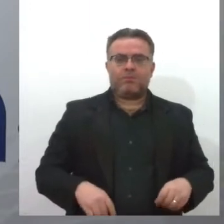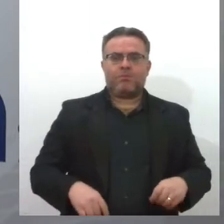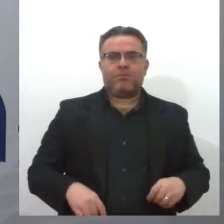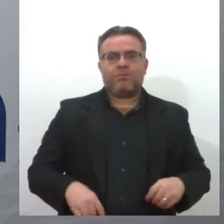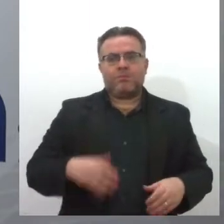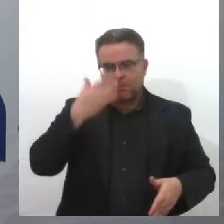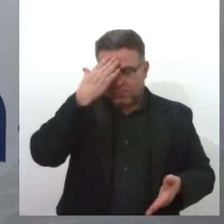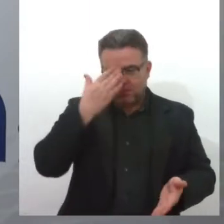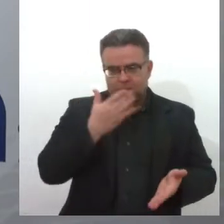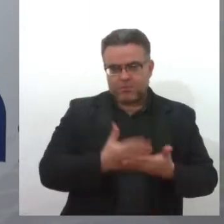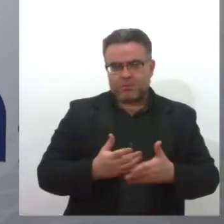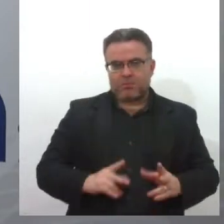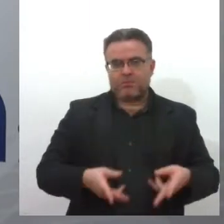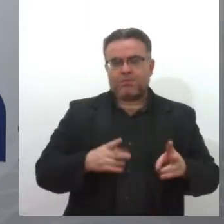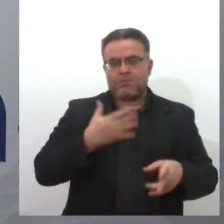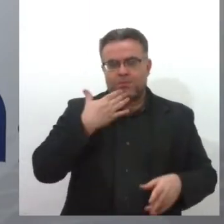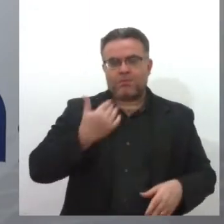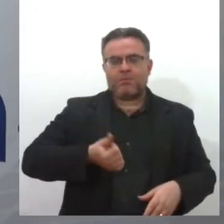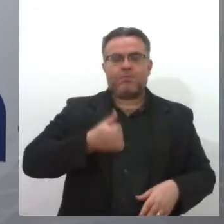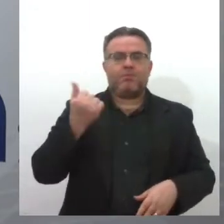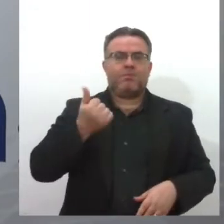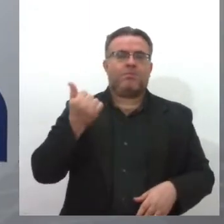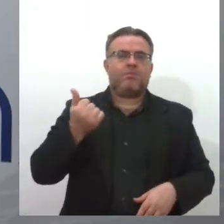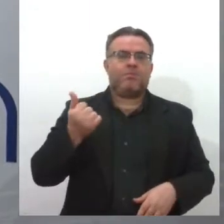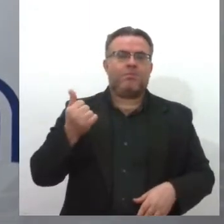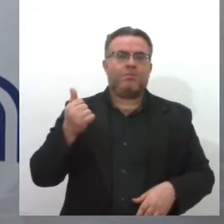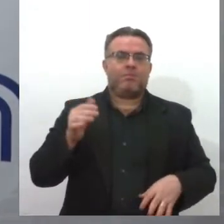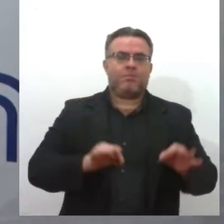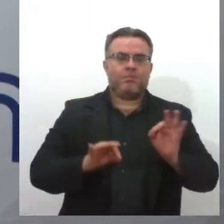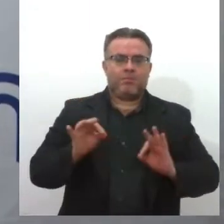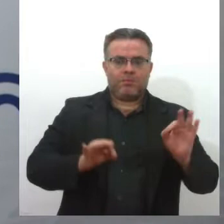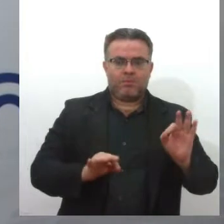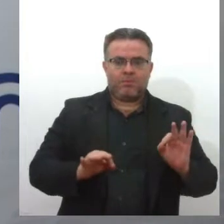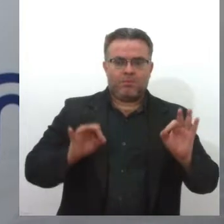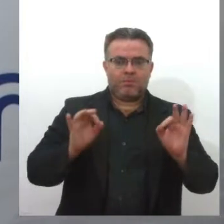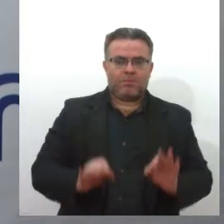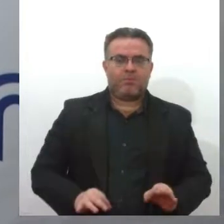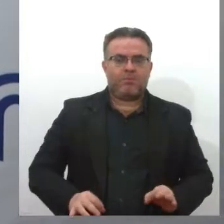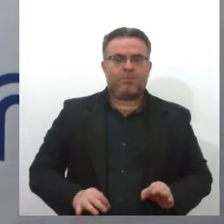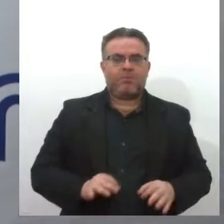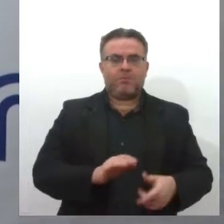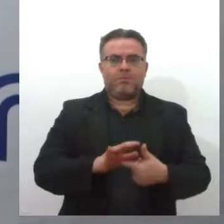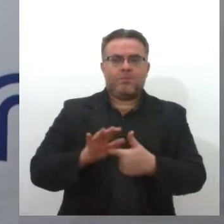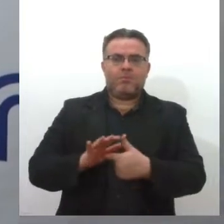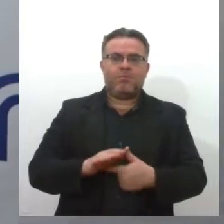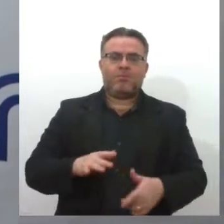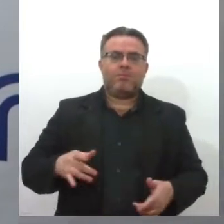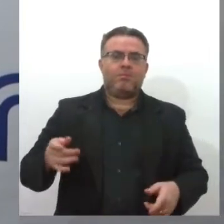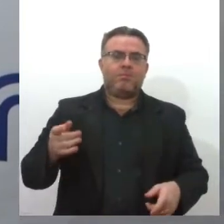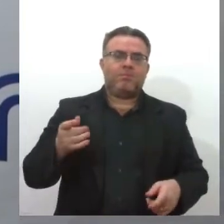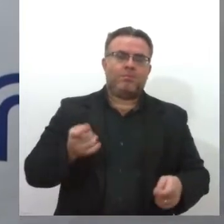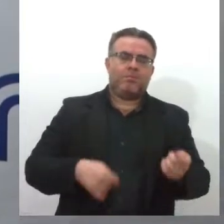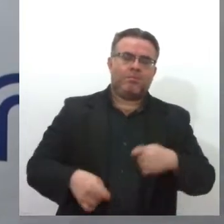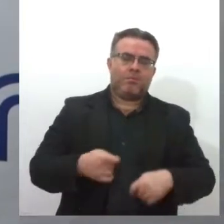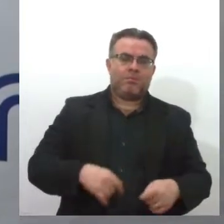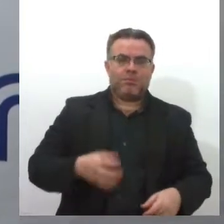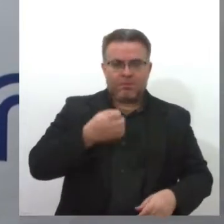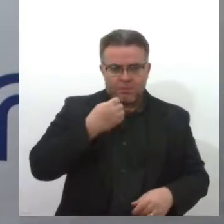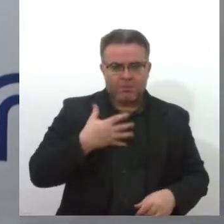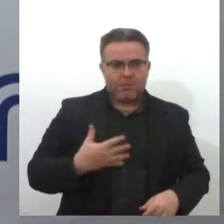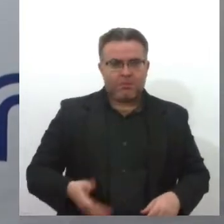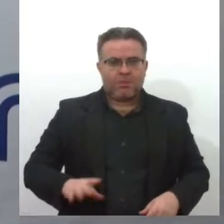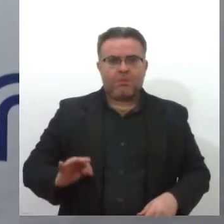acredito, aprimorando, melhorando e dando melhor consequência administrativa positiva ao gerenciamento